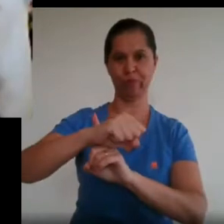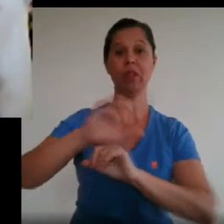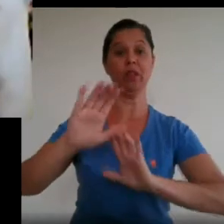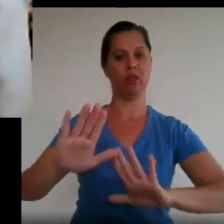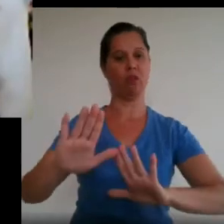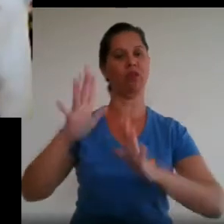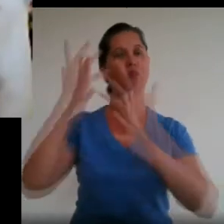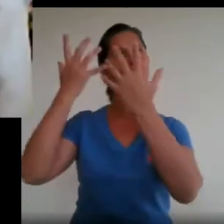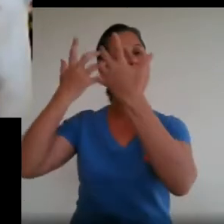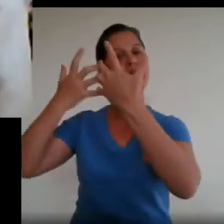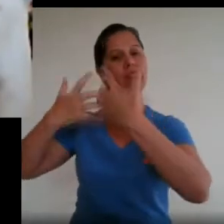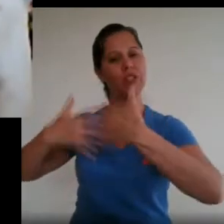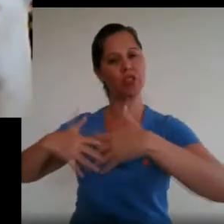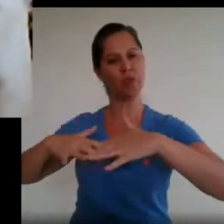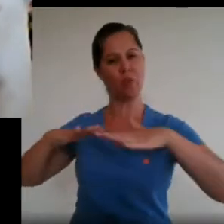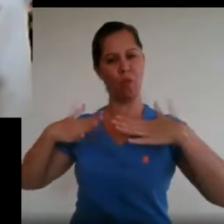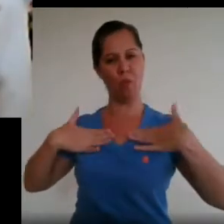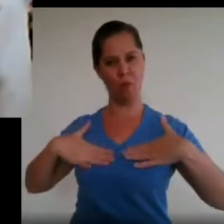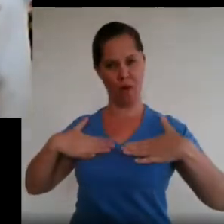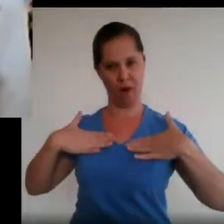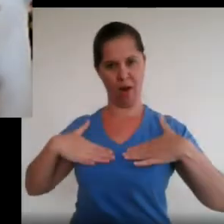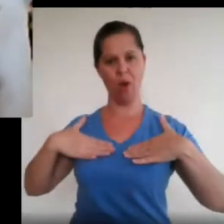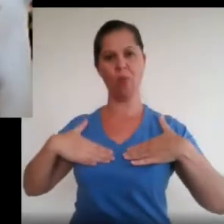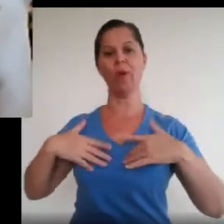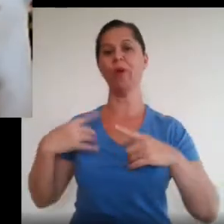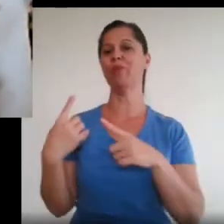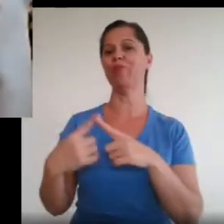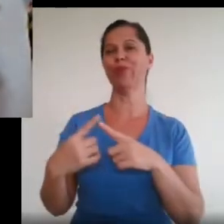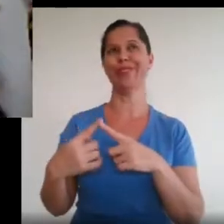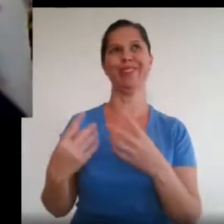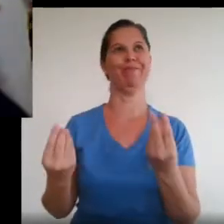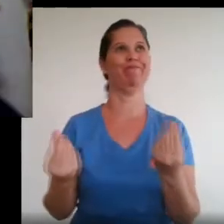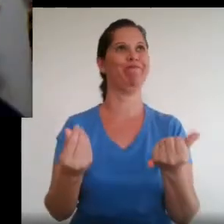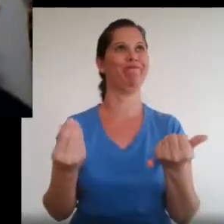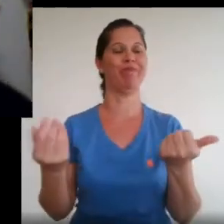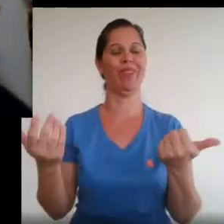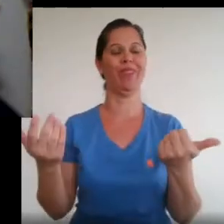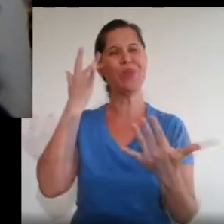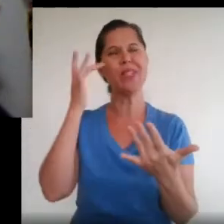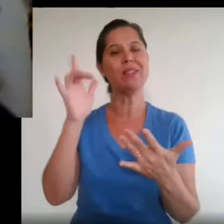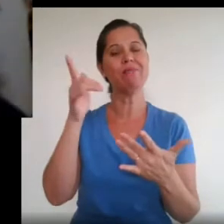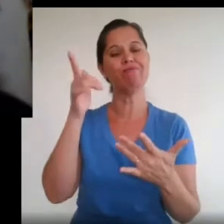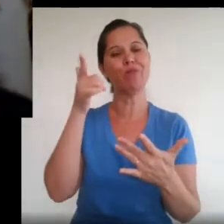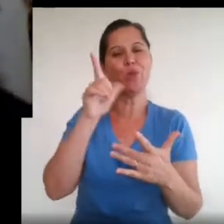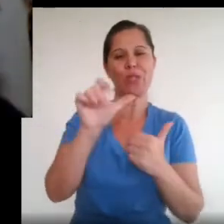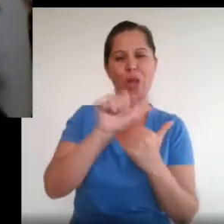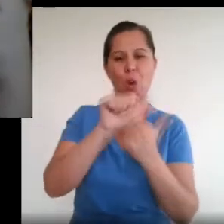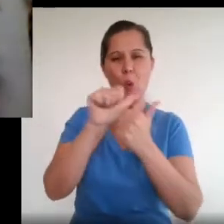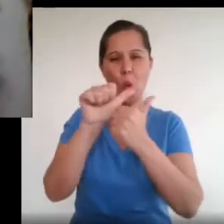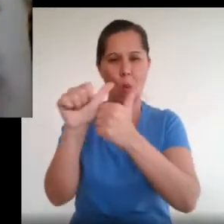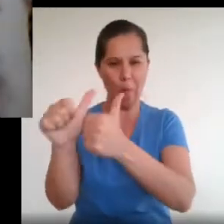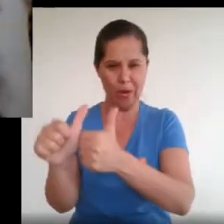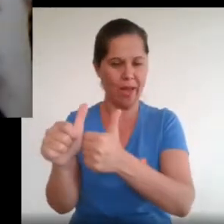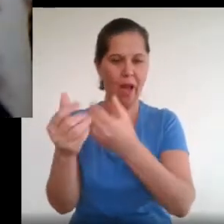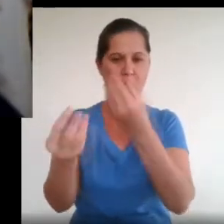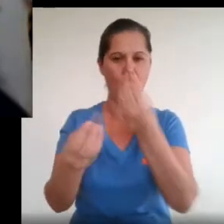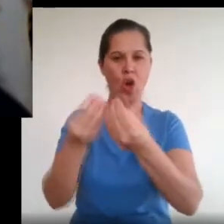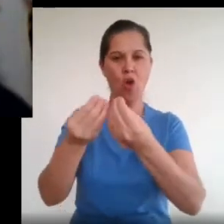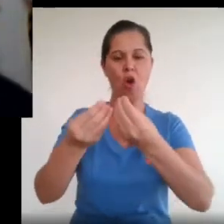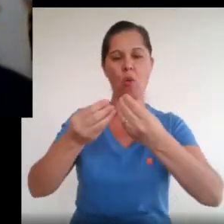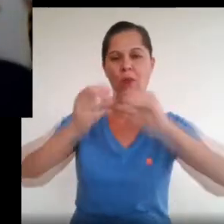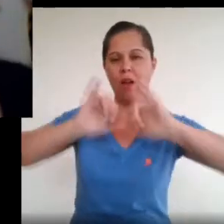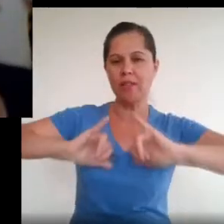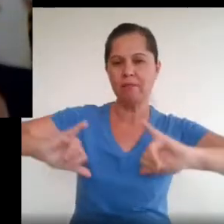né? E vocês ir refletindo, porque eu nem sei se todas as pessoas estão acompanhando, né, a questão da